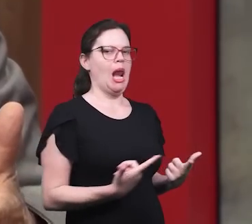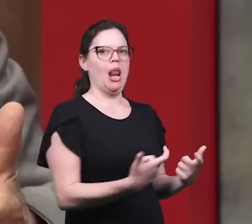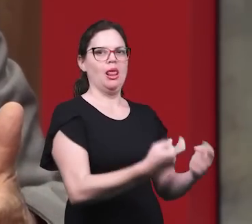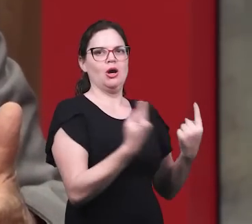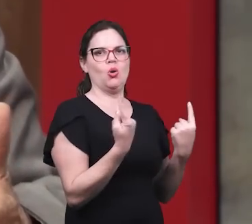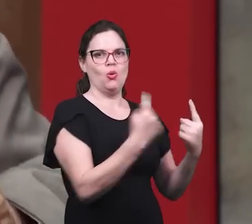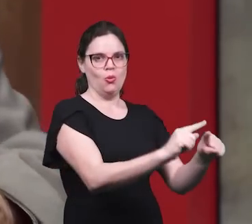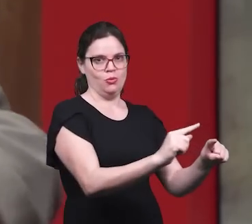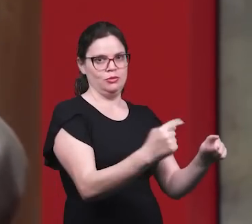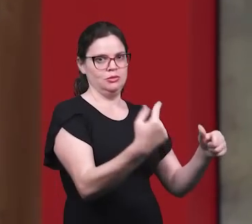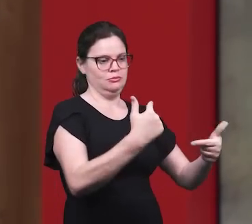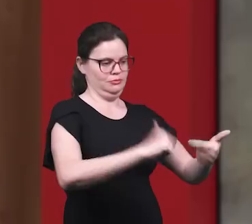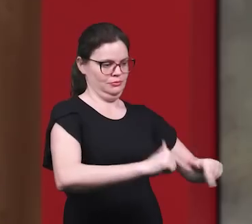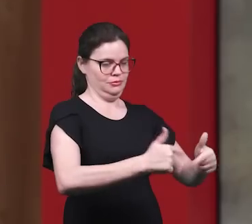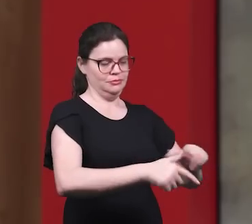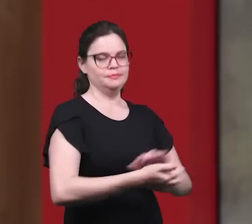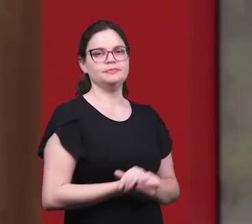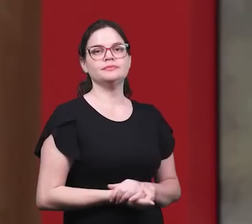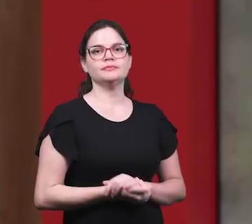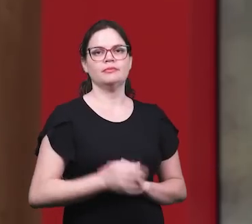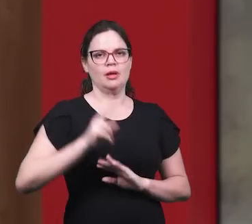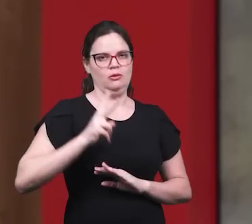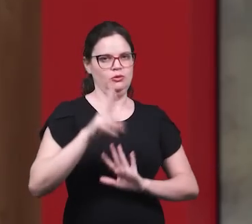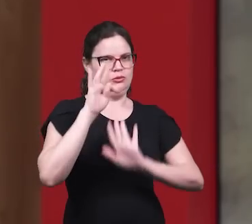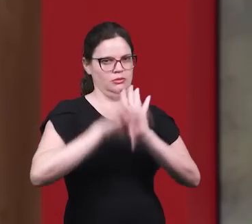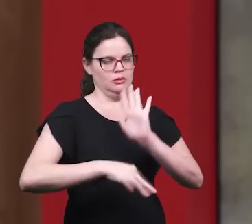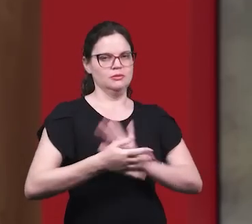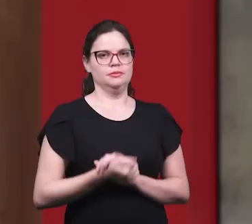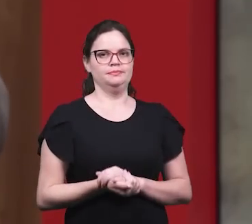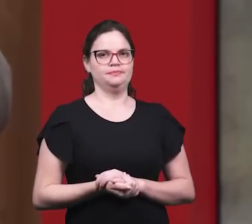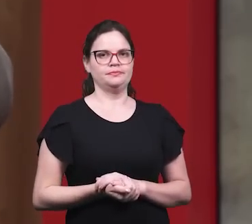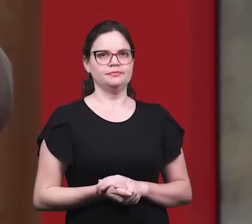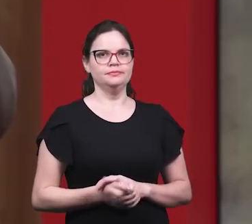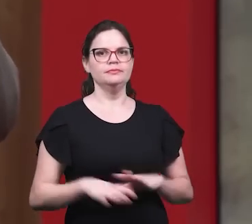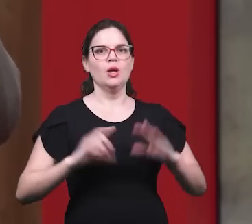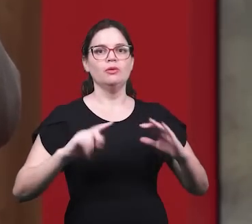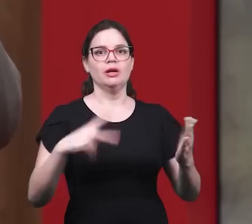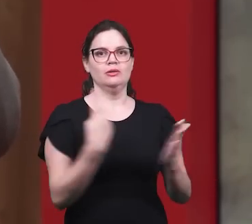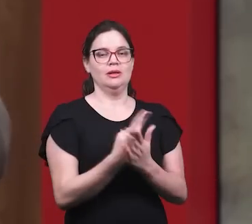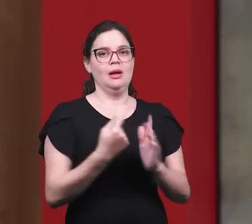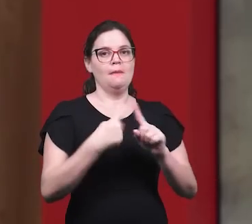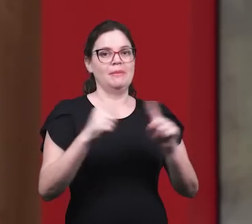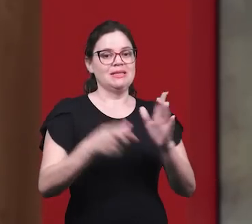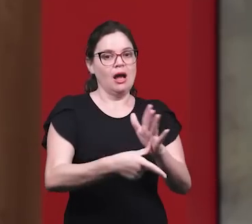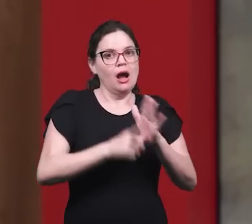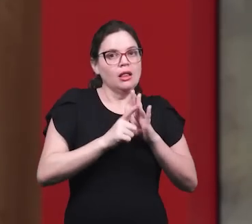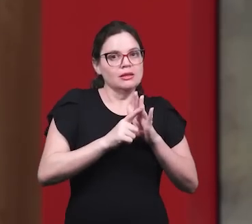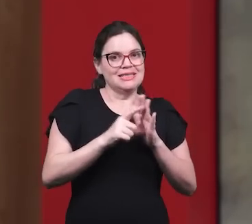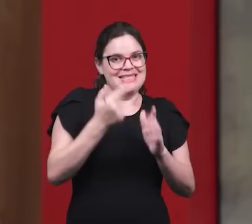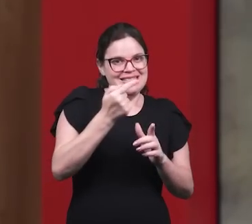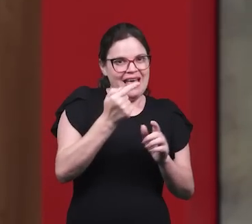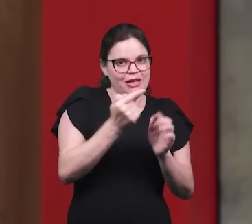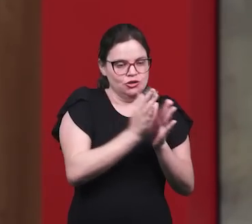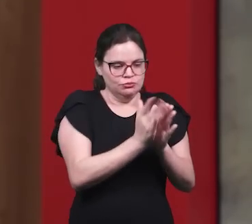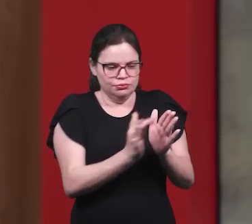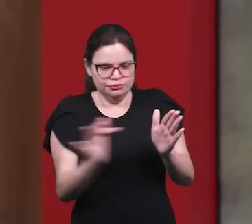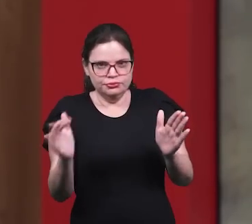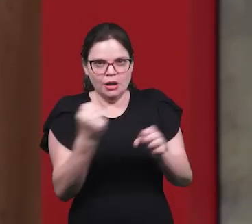Israel. Então, continuando aqui o texto que estávamos lendo. E na metade da semana, o que é metade da